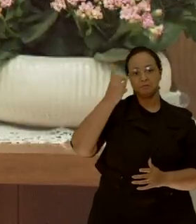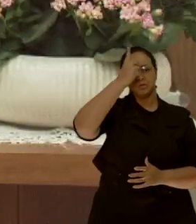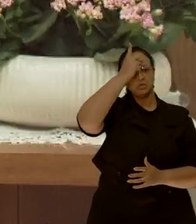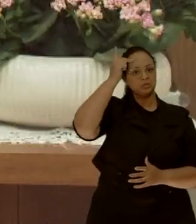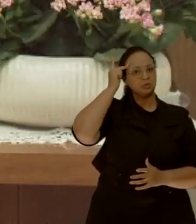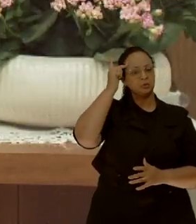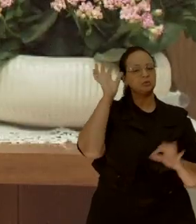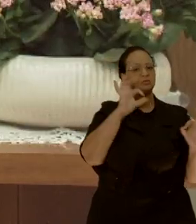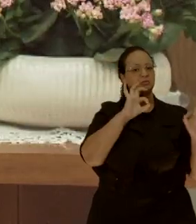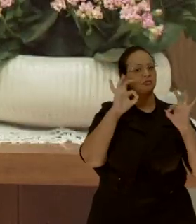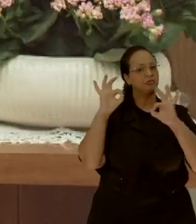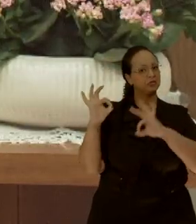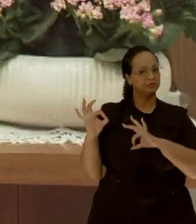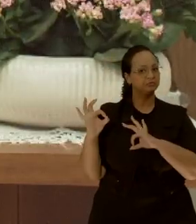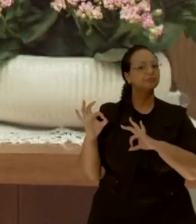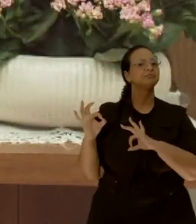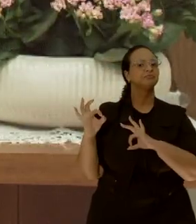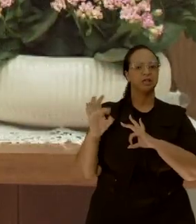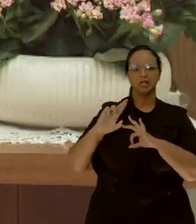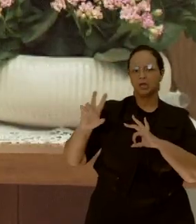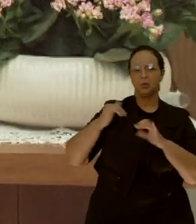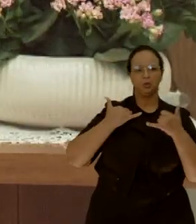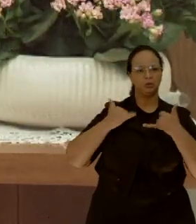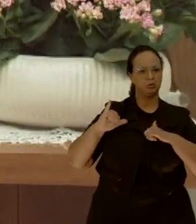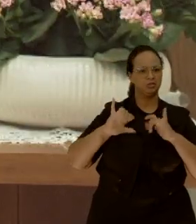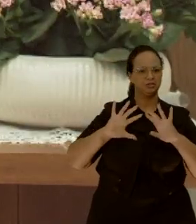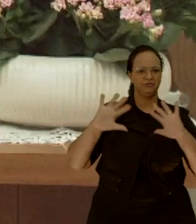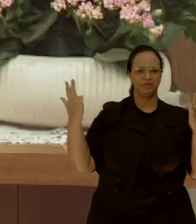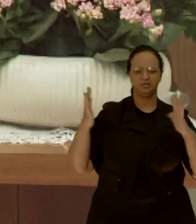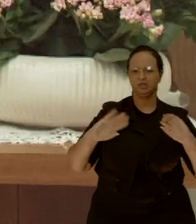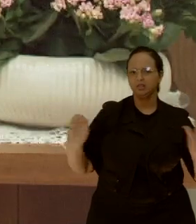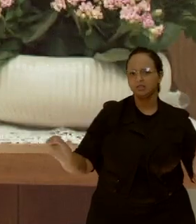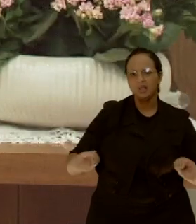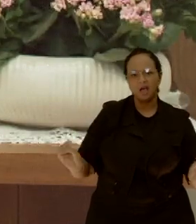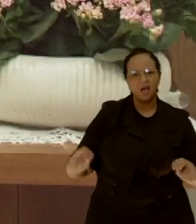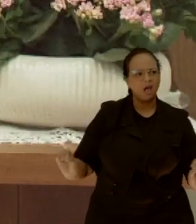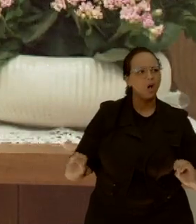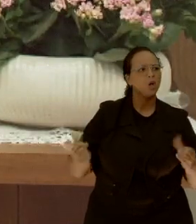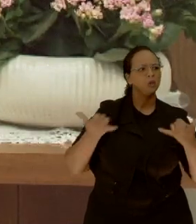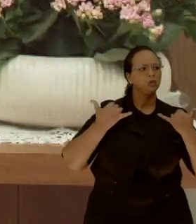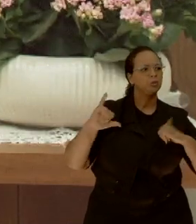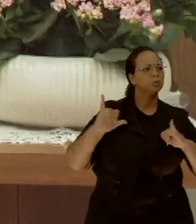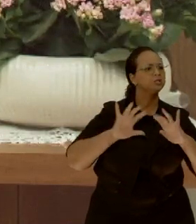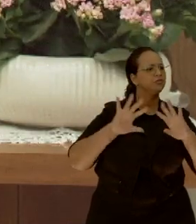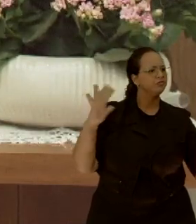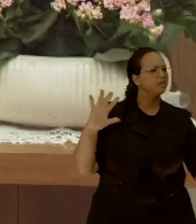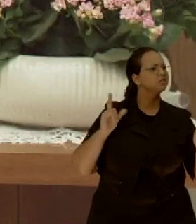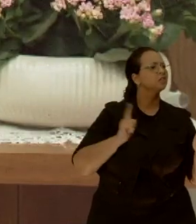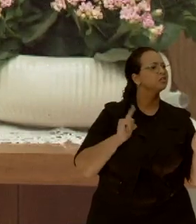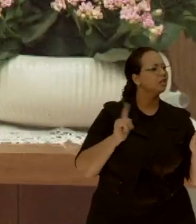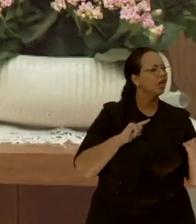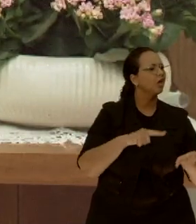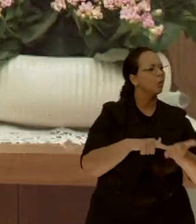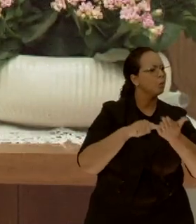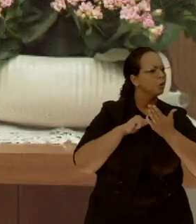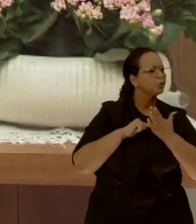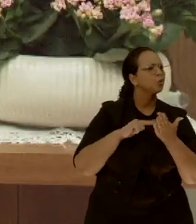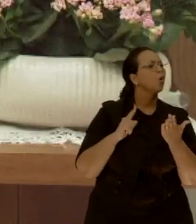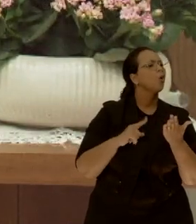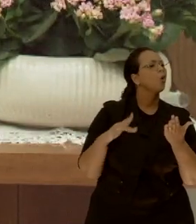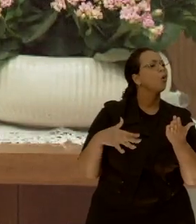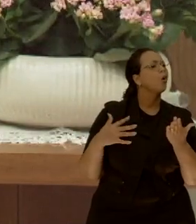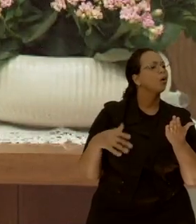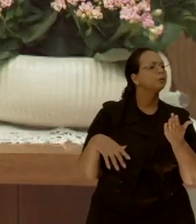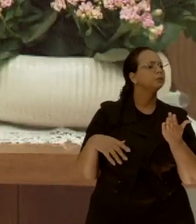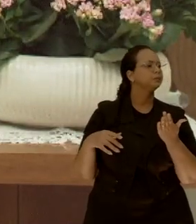pessoas. Não estamos falando aqui trombetas e festas, que foi uma... Aqui, trombetas e festas, eles passaram aqui para mim. Aqui, ó, quer ver? Aqui,